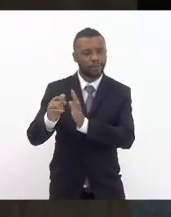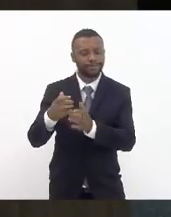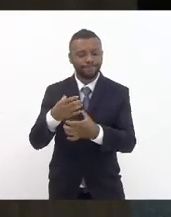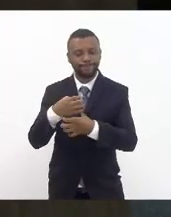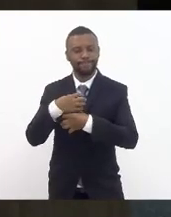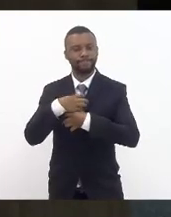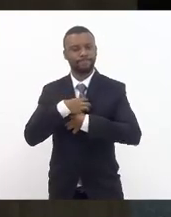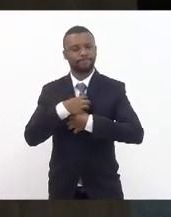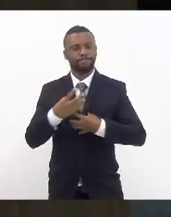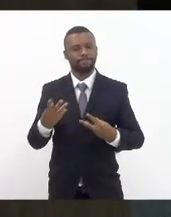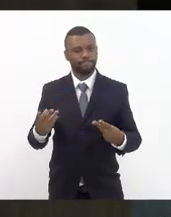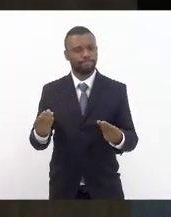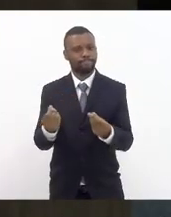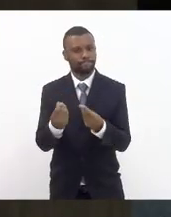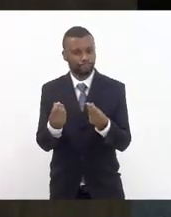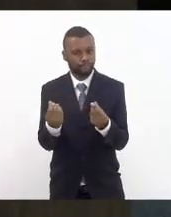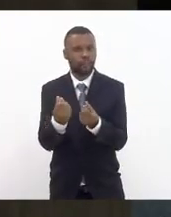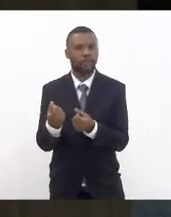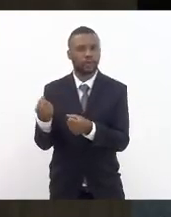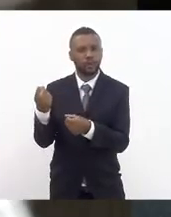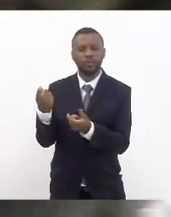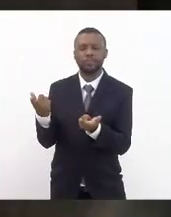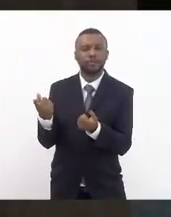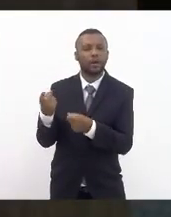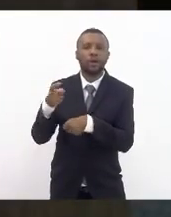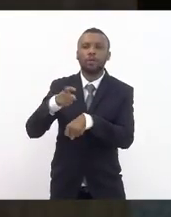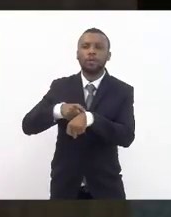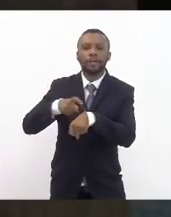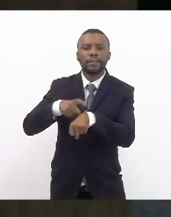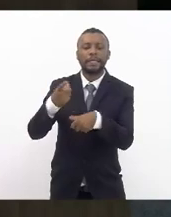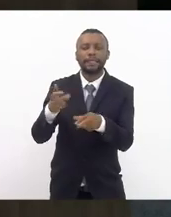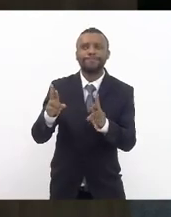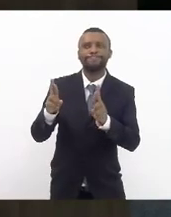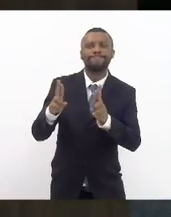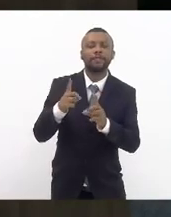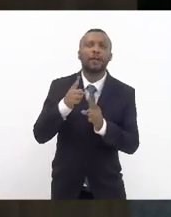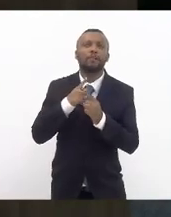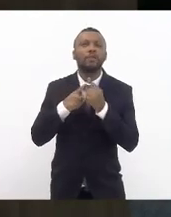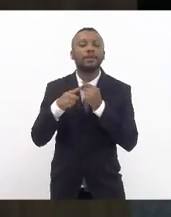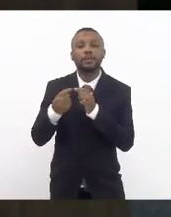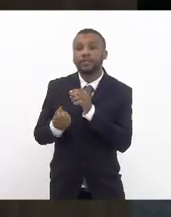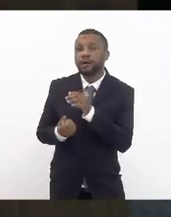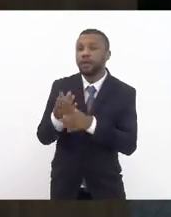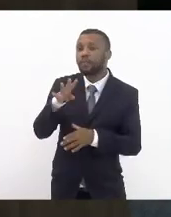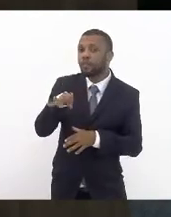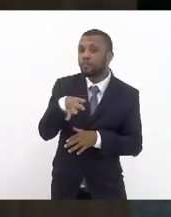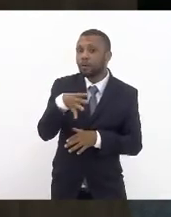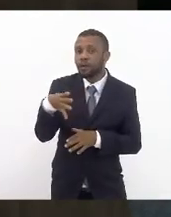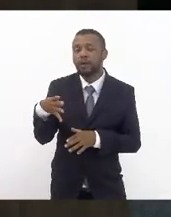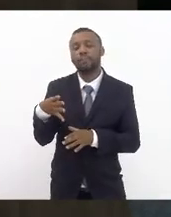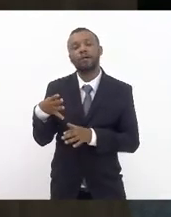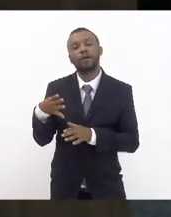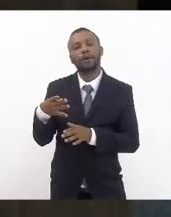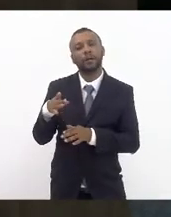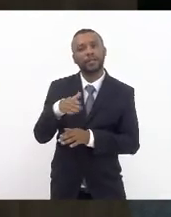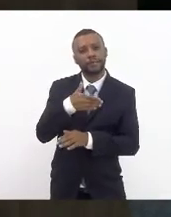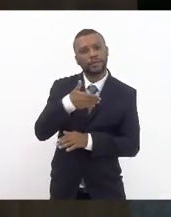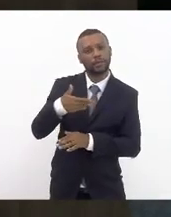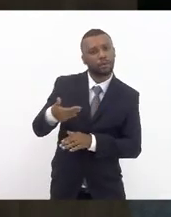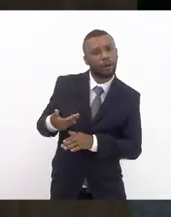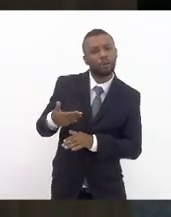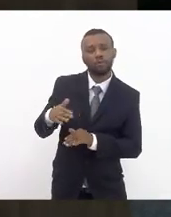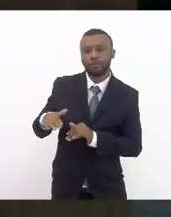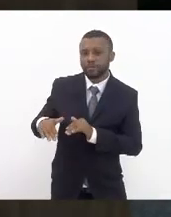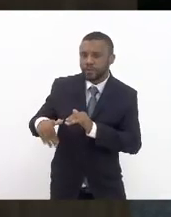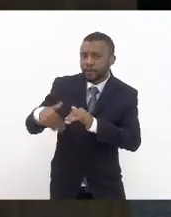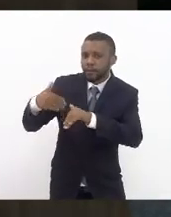sensibilidade quando deseja instituir no Rio de Janeiro um programa estadual de desenvolvimento e apoio às